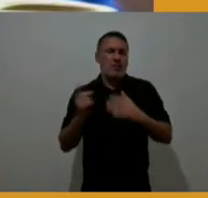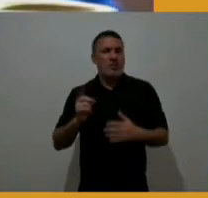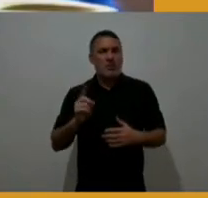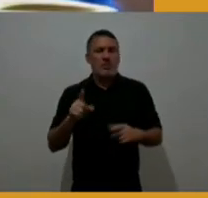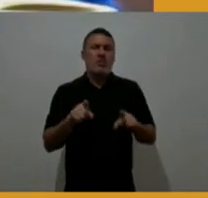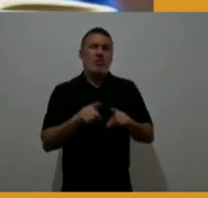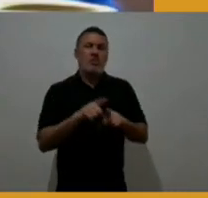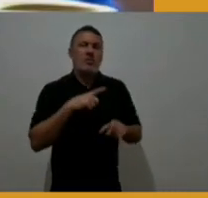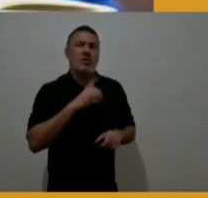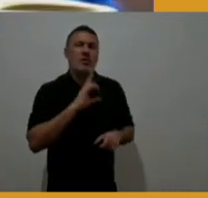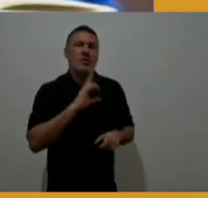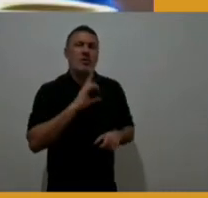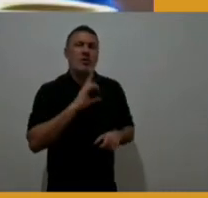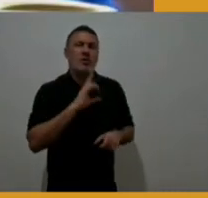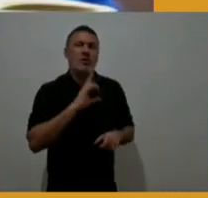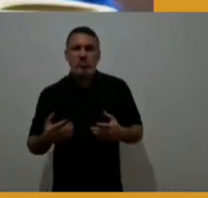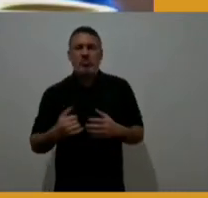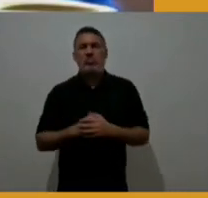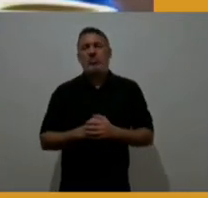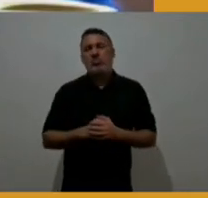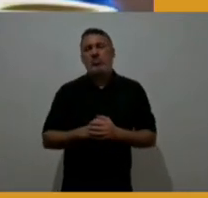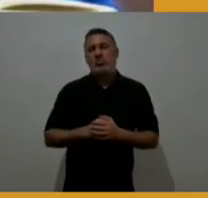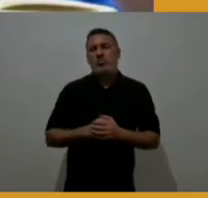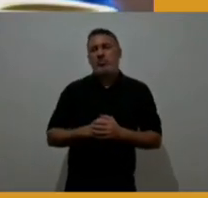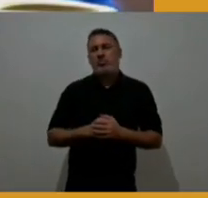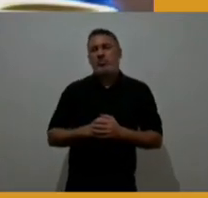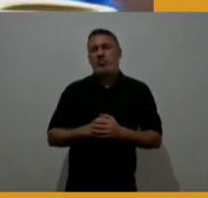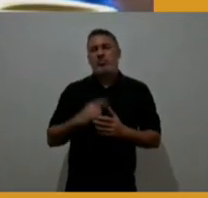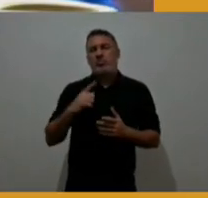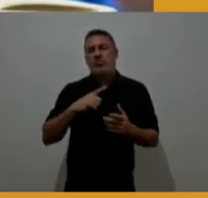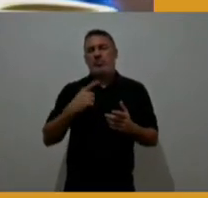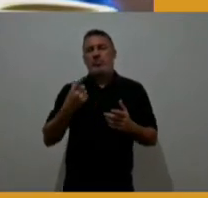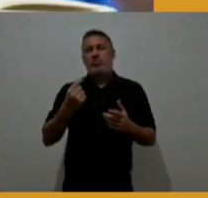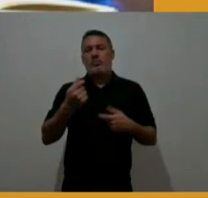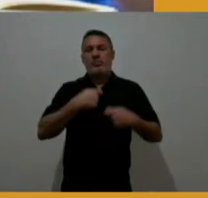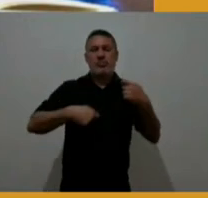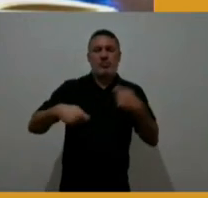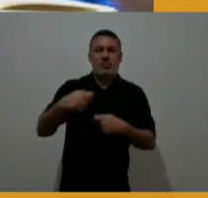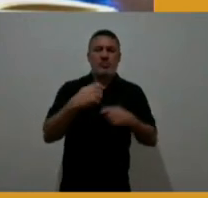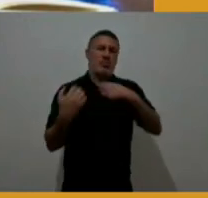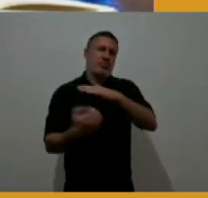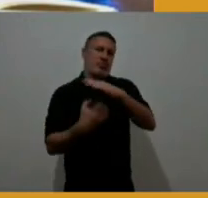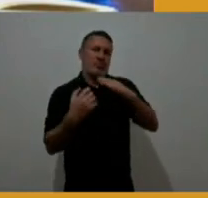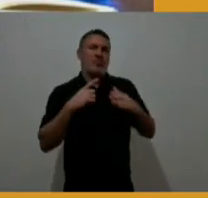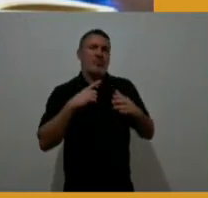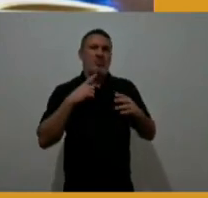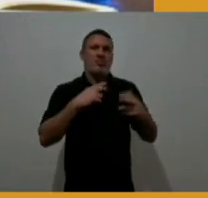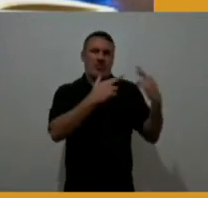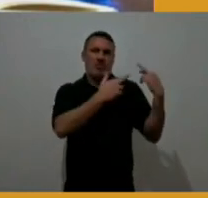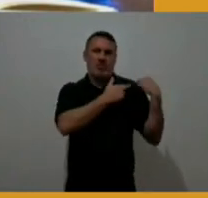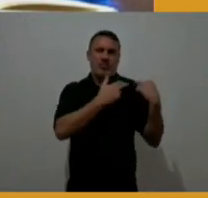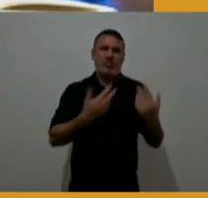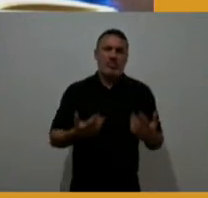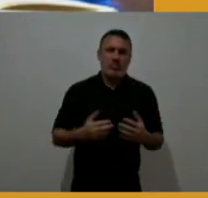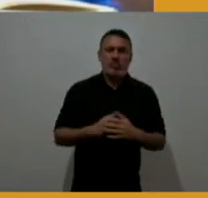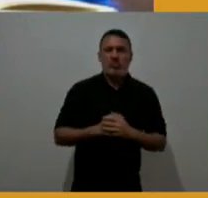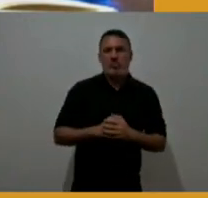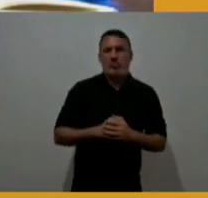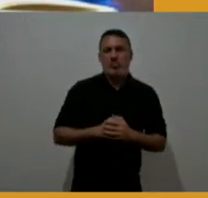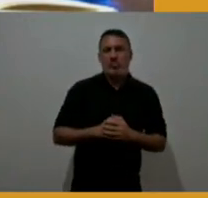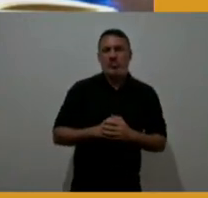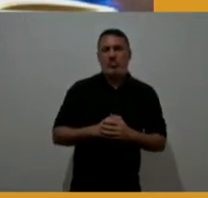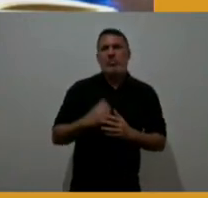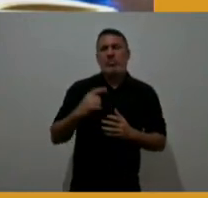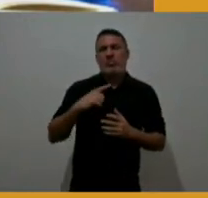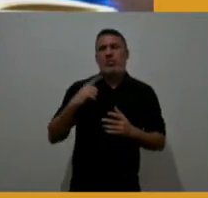né, que administram as empresas, né, que dirigem as empresas. Então, isso tem evoluído, né?